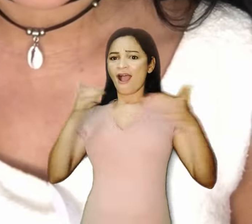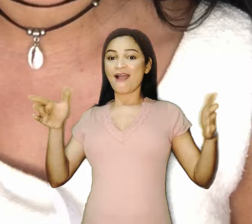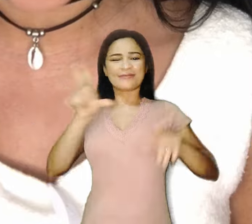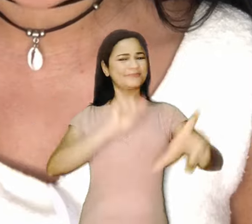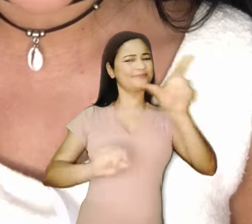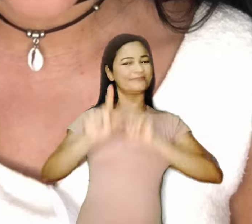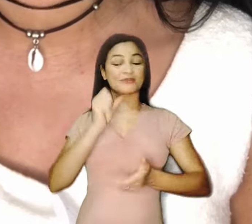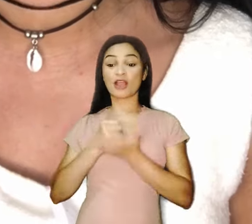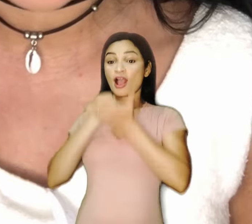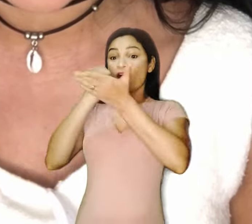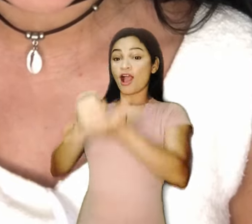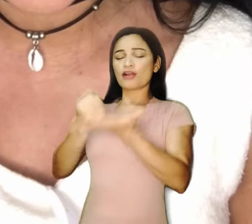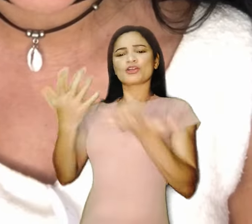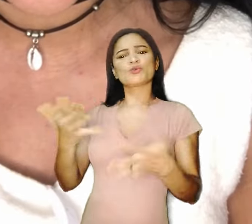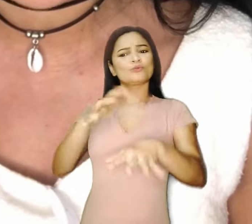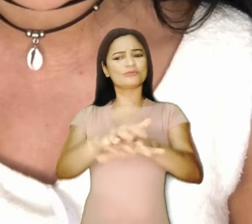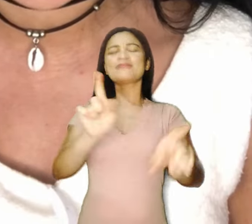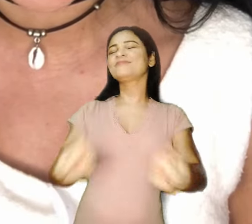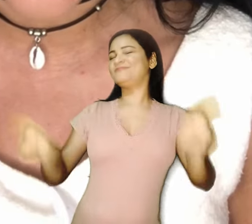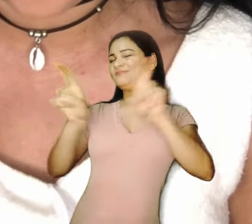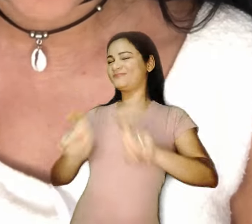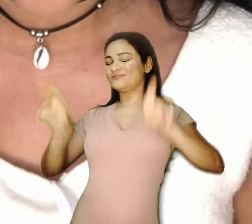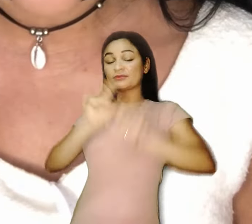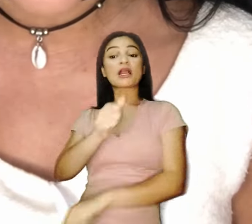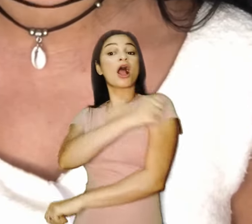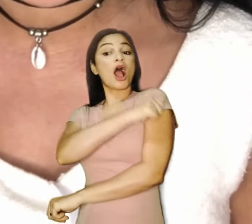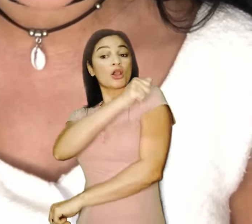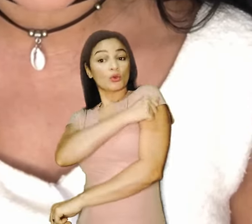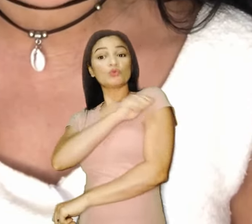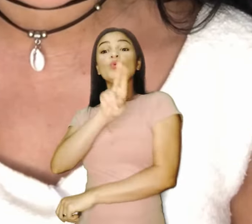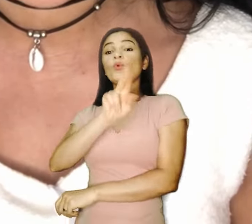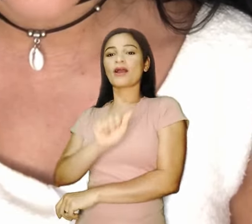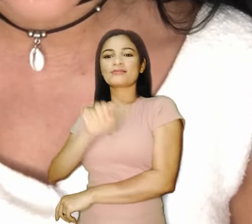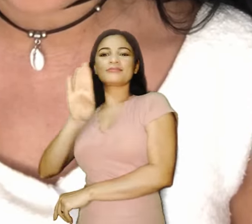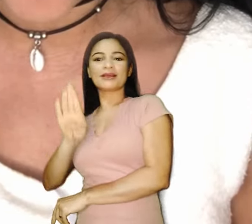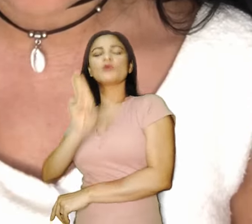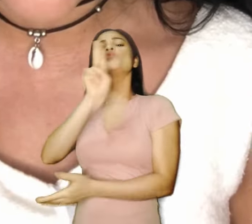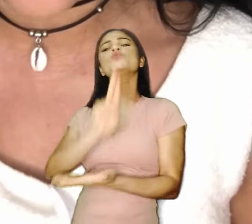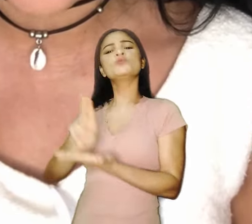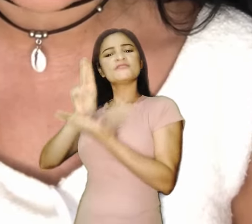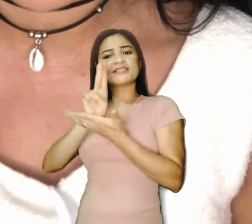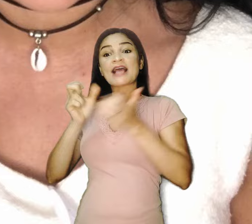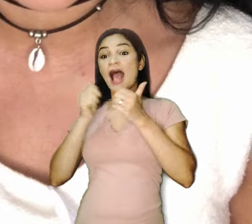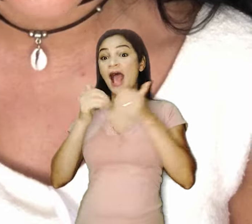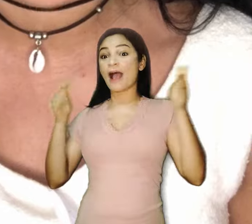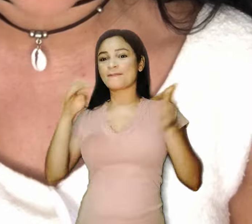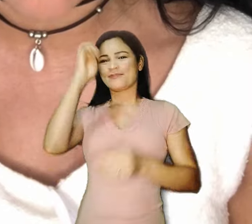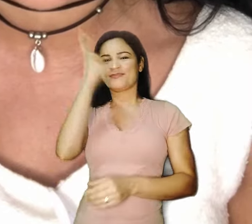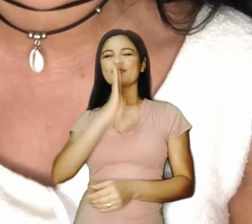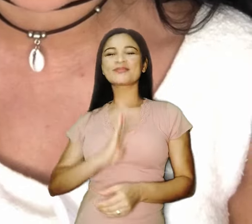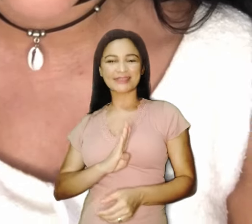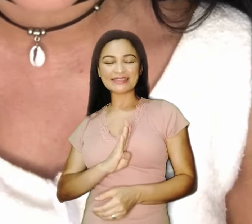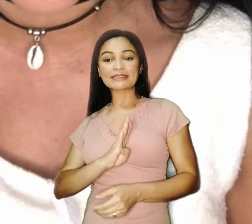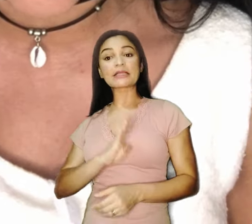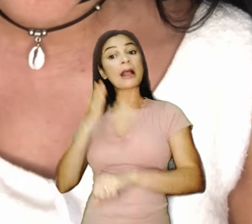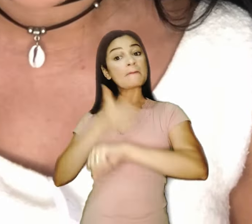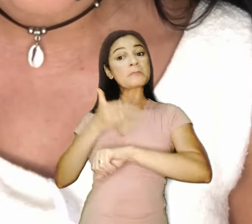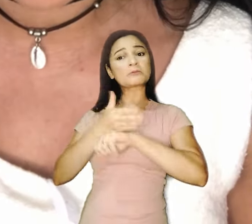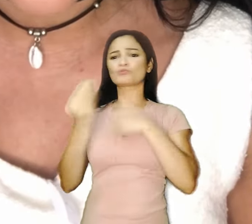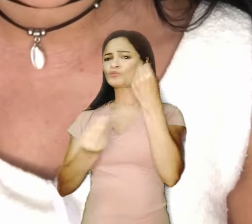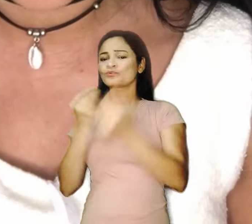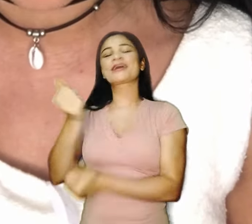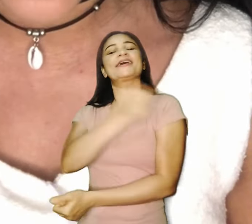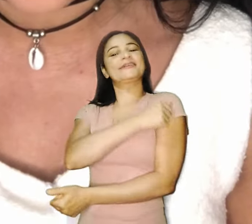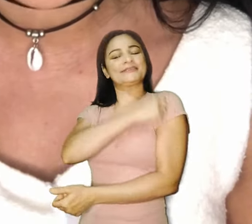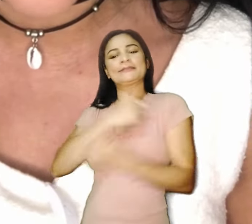abre seleção para auxílio inclusão digital para estudantes da UAB, Universidade Aberta do Brasil.